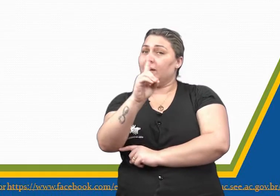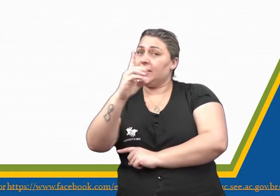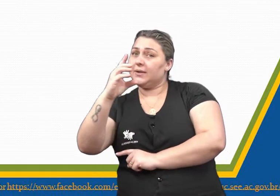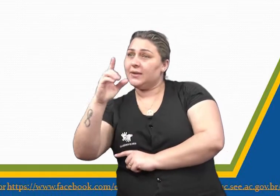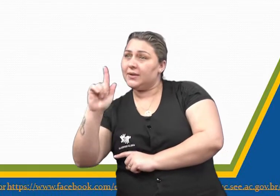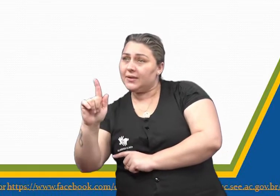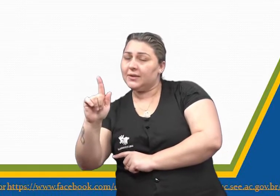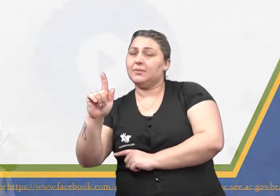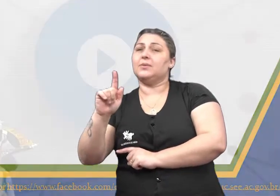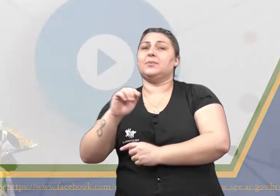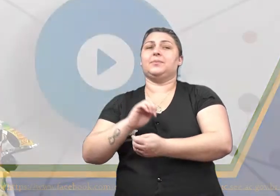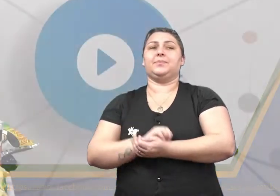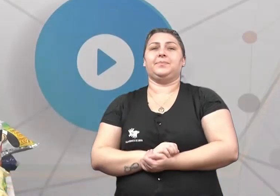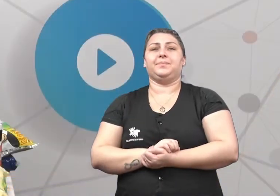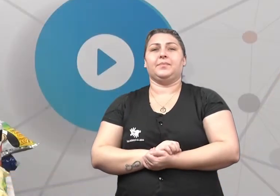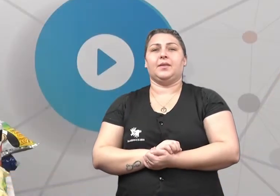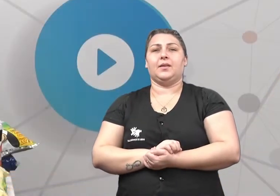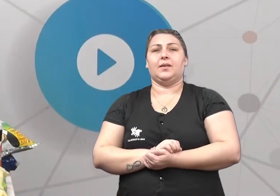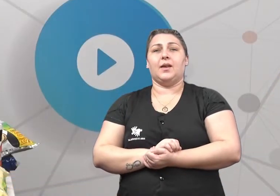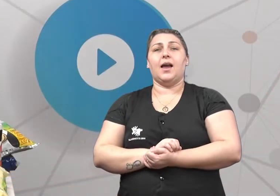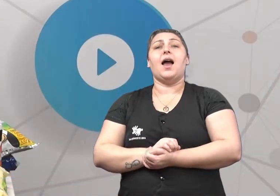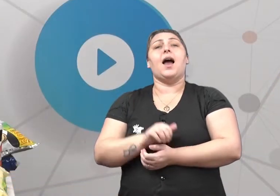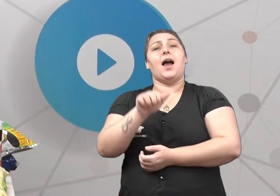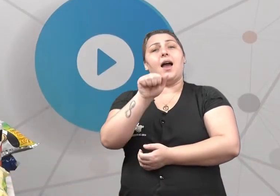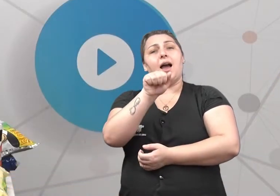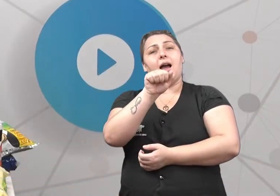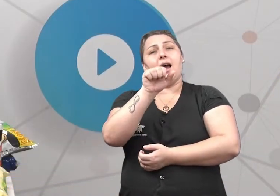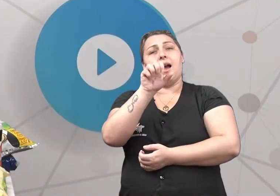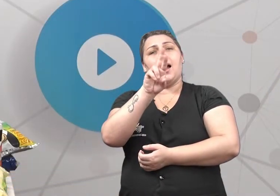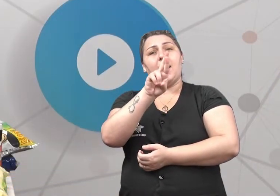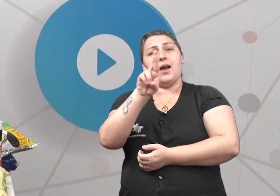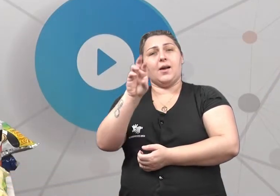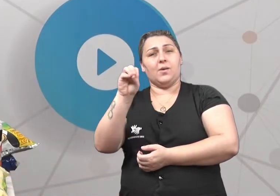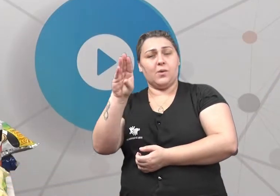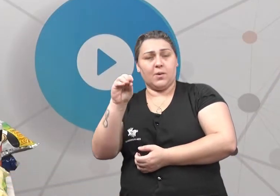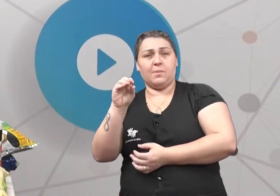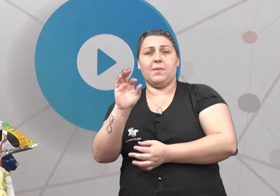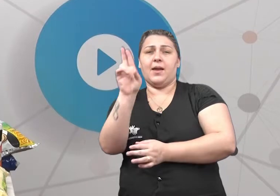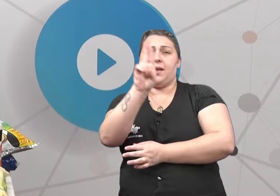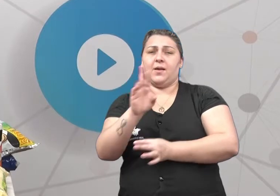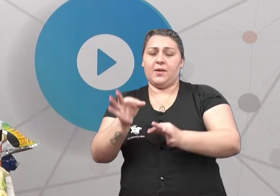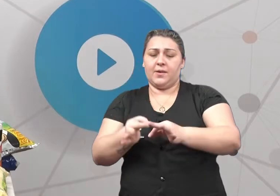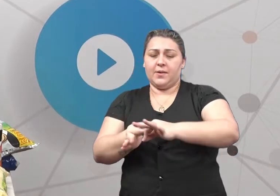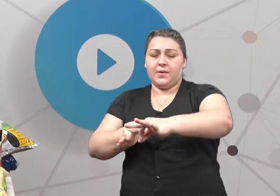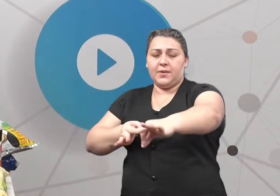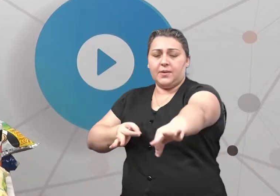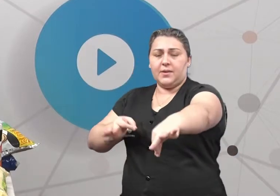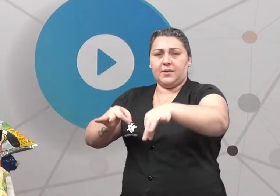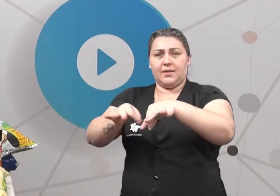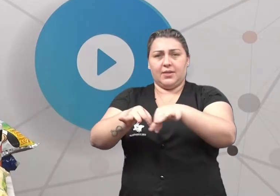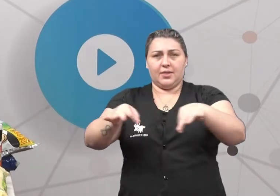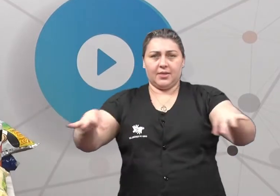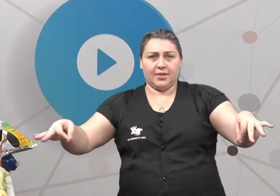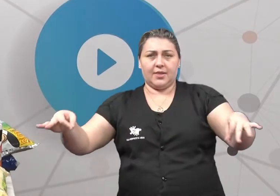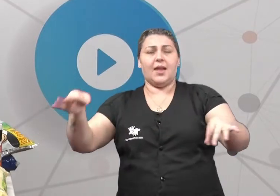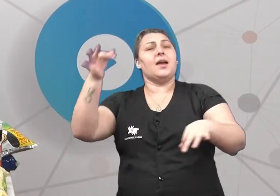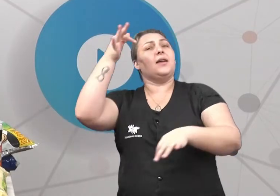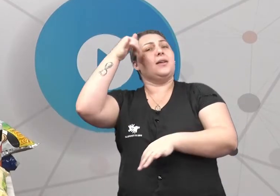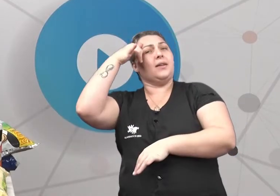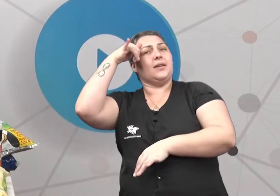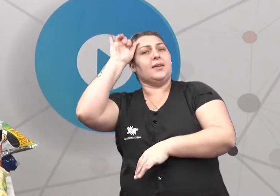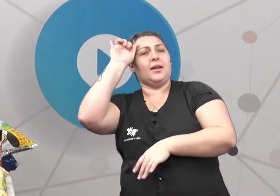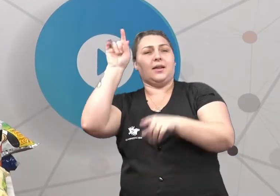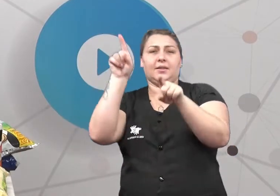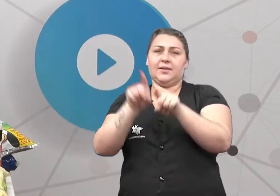décima parte de 1 grama. O arroba, ela é muito utilizado em terras, para saber quantos arroba, em gados também,